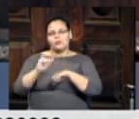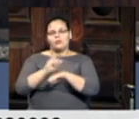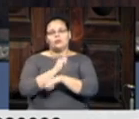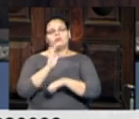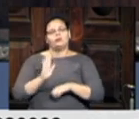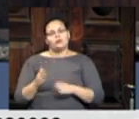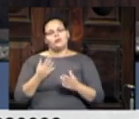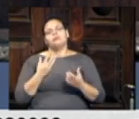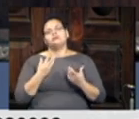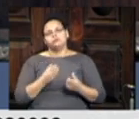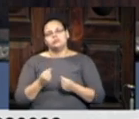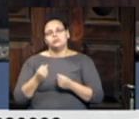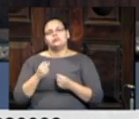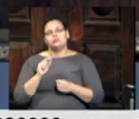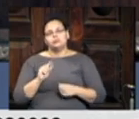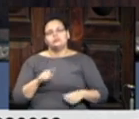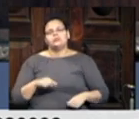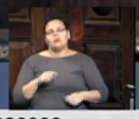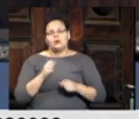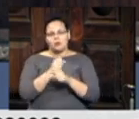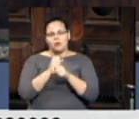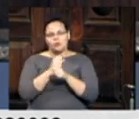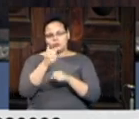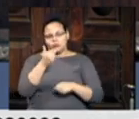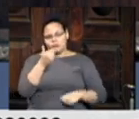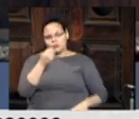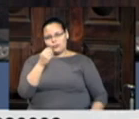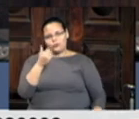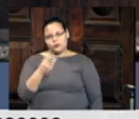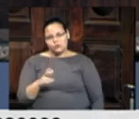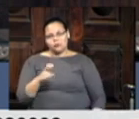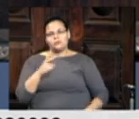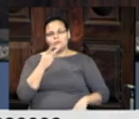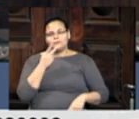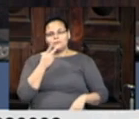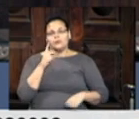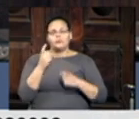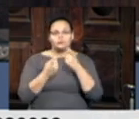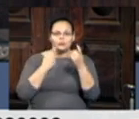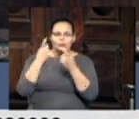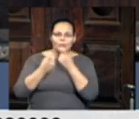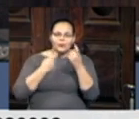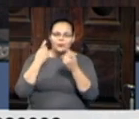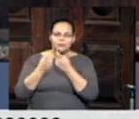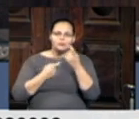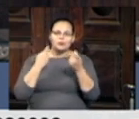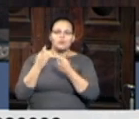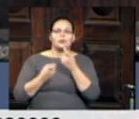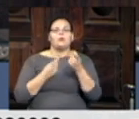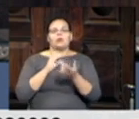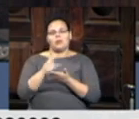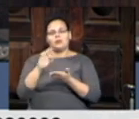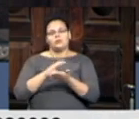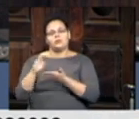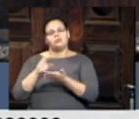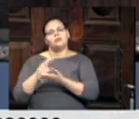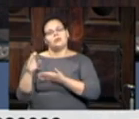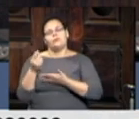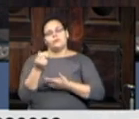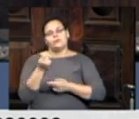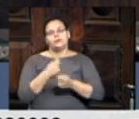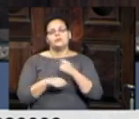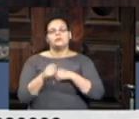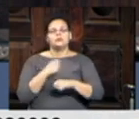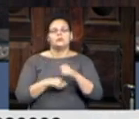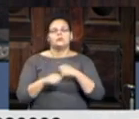foi adotada no ano de 2015. Dizia ele, né, da preocupação da arrecadação financeira